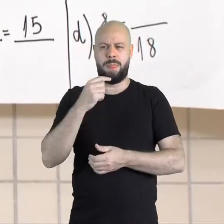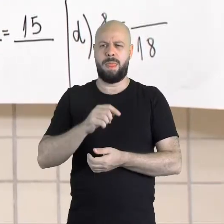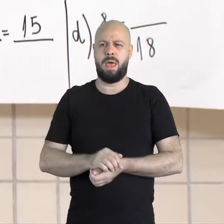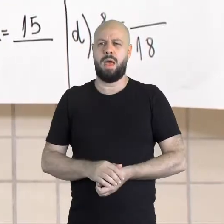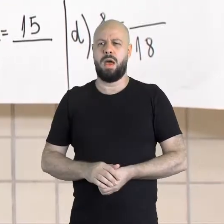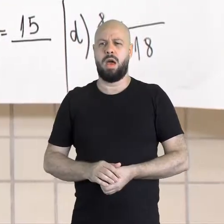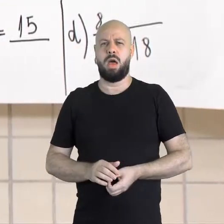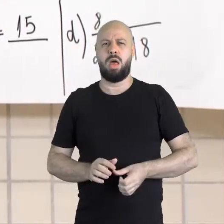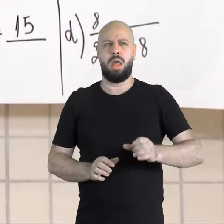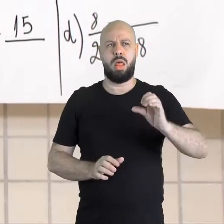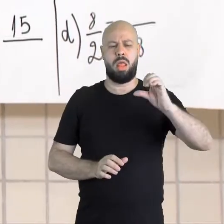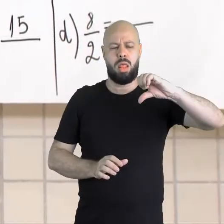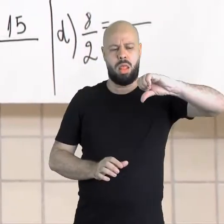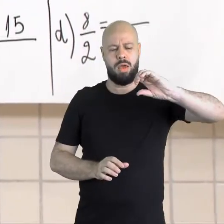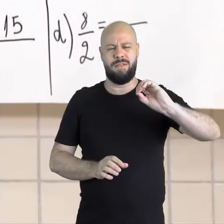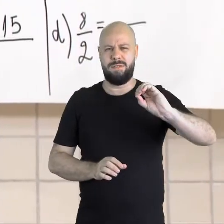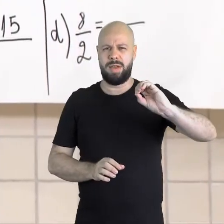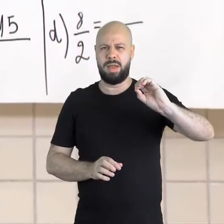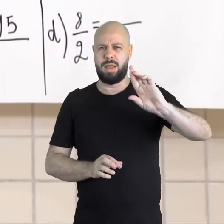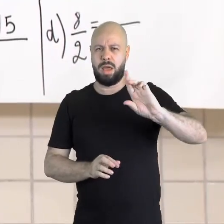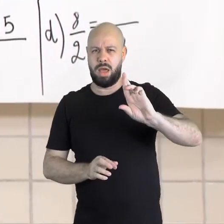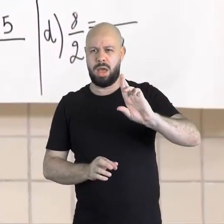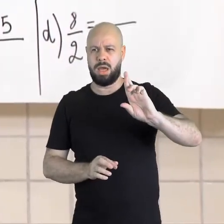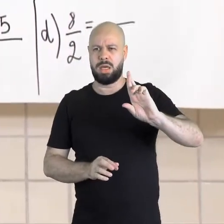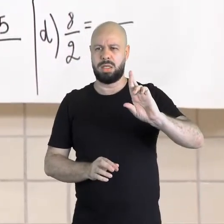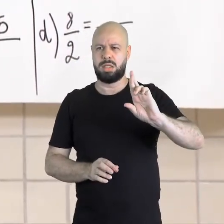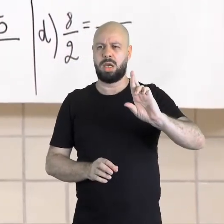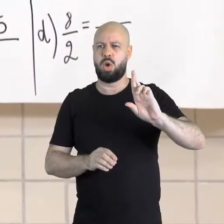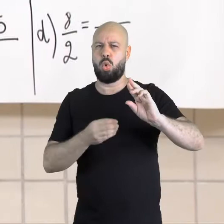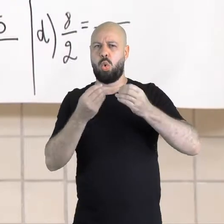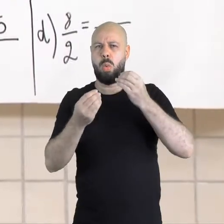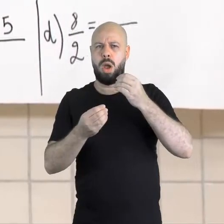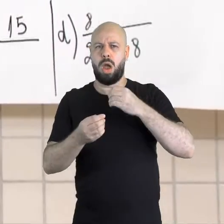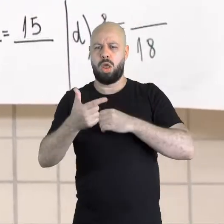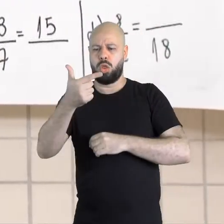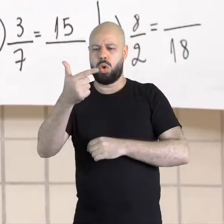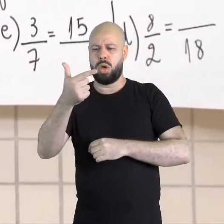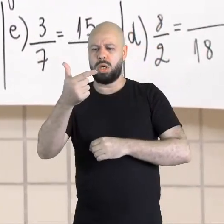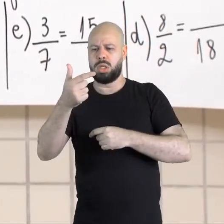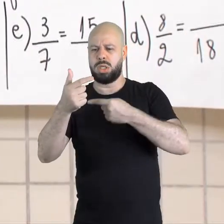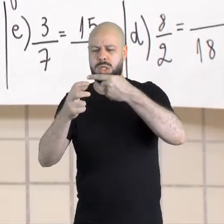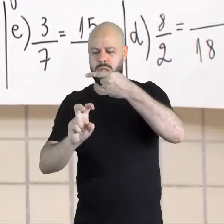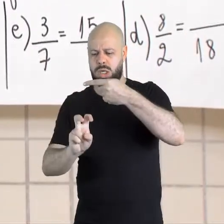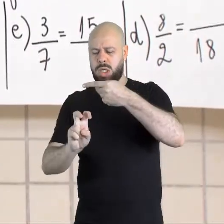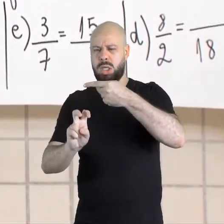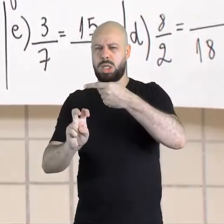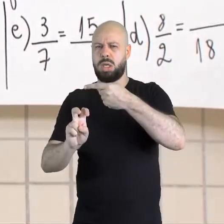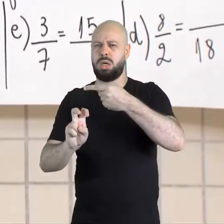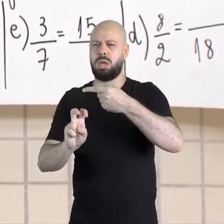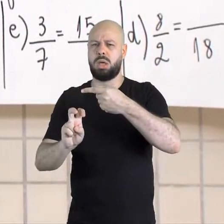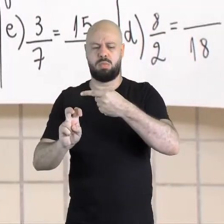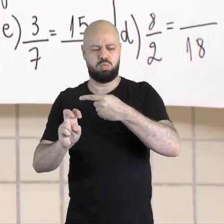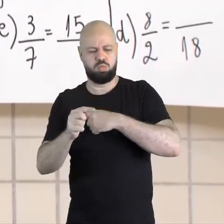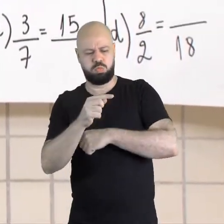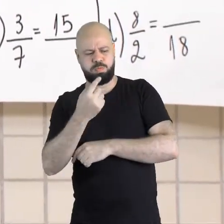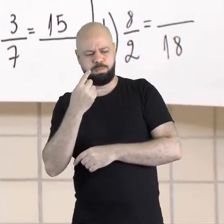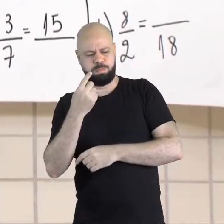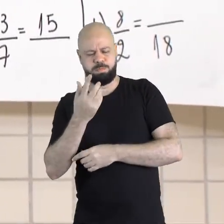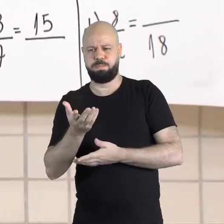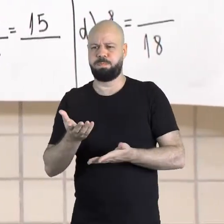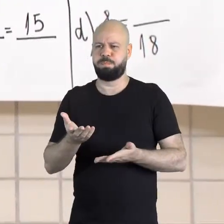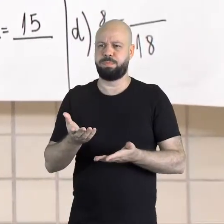R$ 90 o Josifran, para eu descobrir 2/5 dessa quantidade. Eu vou